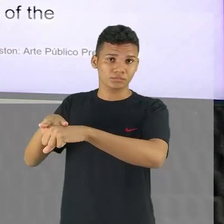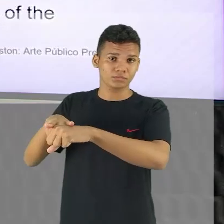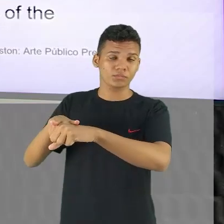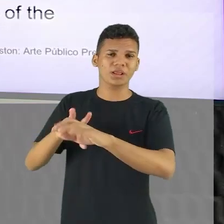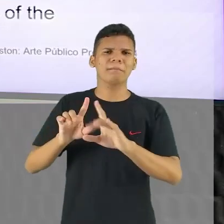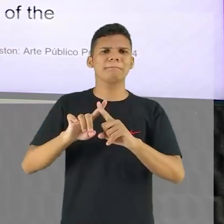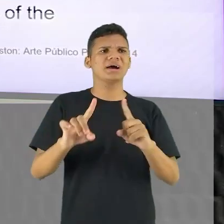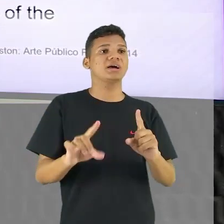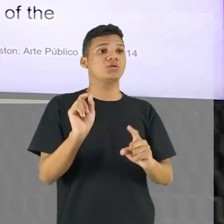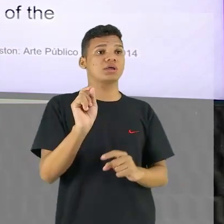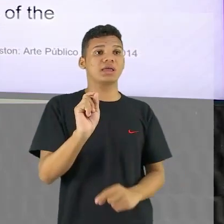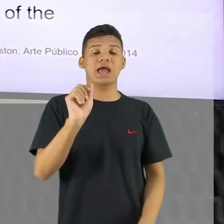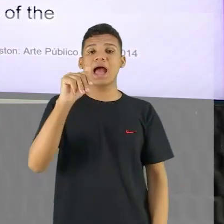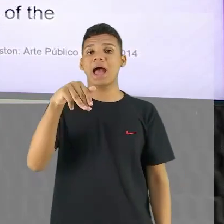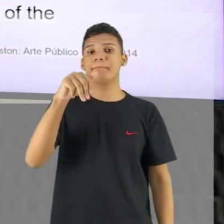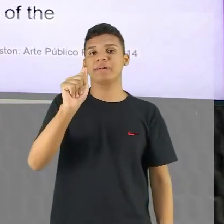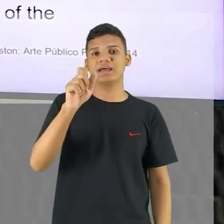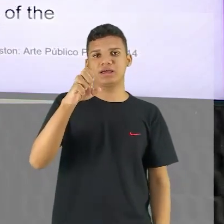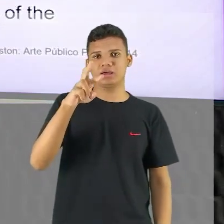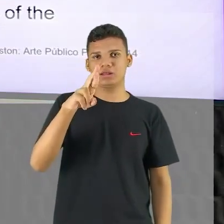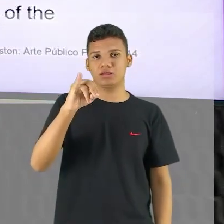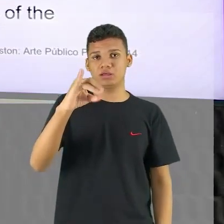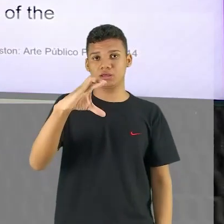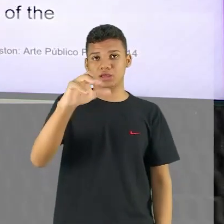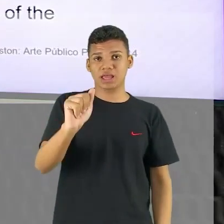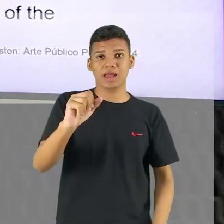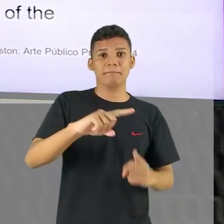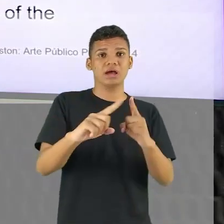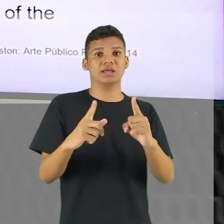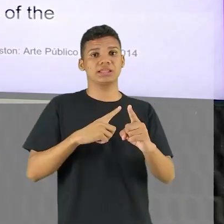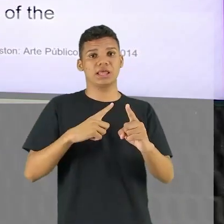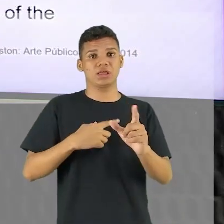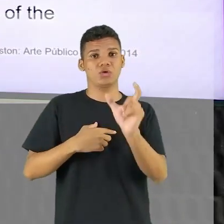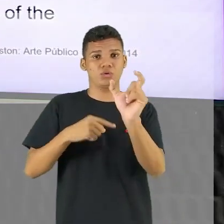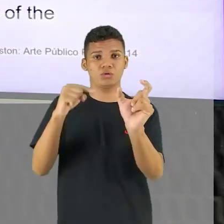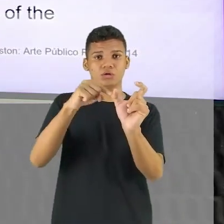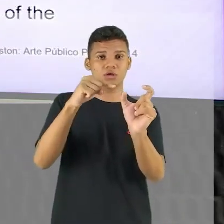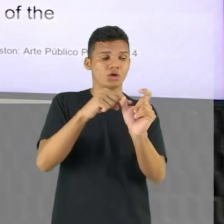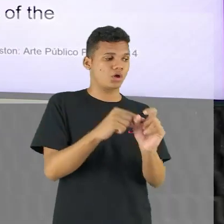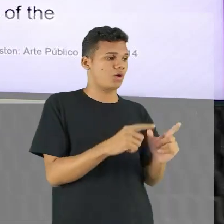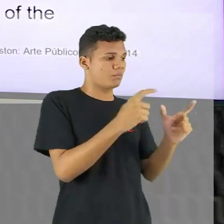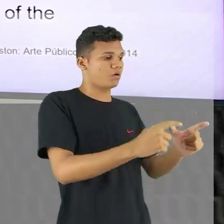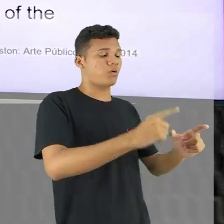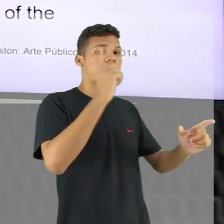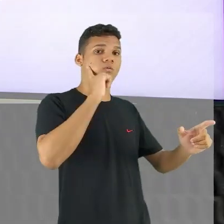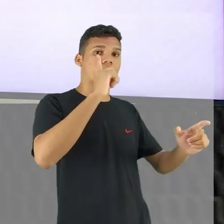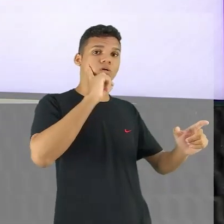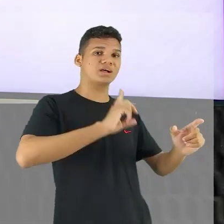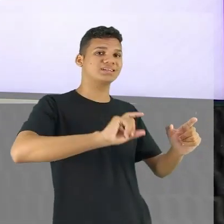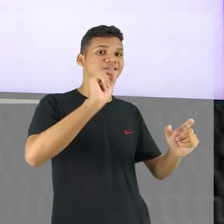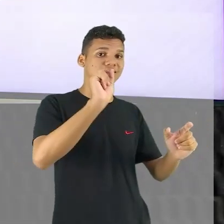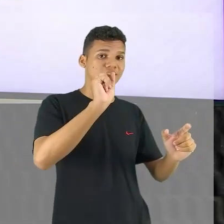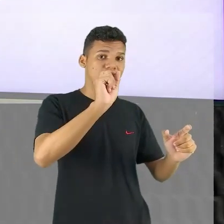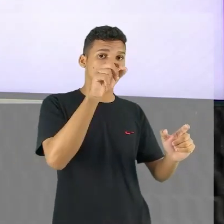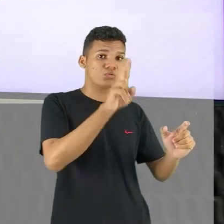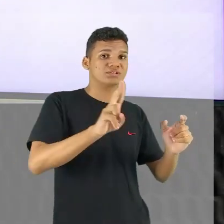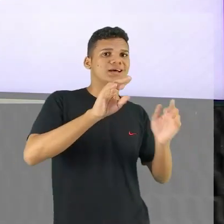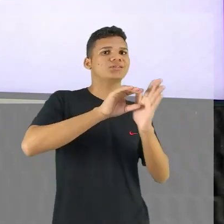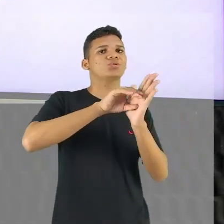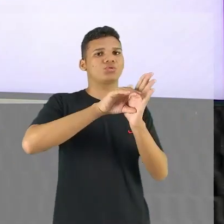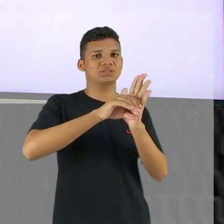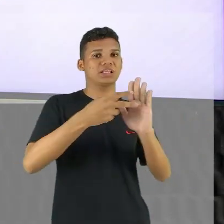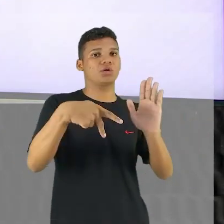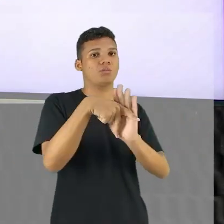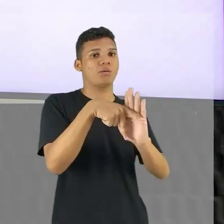normal. América fazendo referência aos Estados Unidos da América, uma forma sintetizada que muitas vezes eles se referem ao